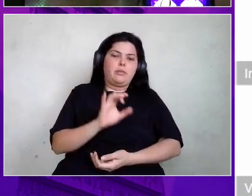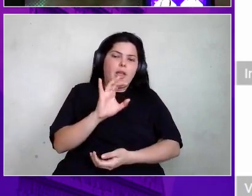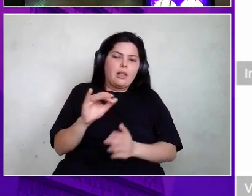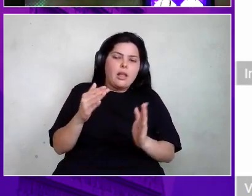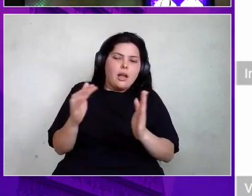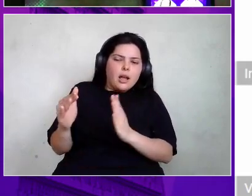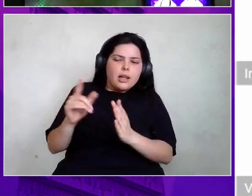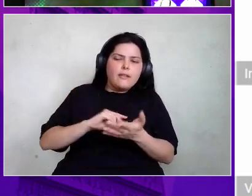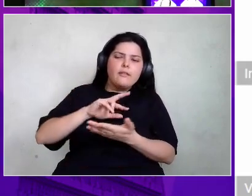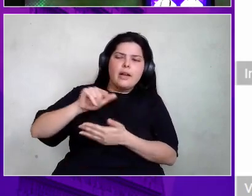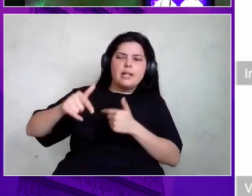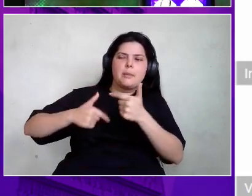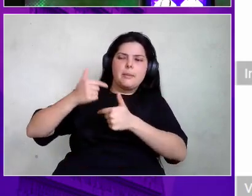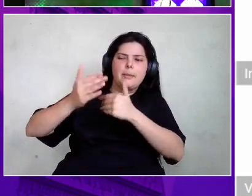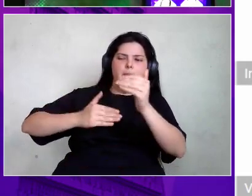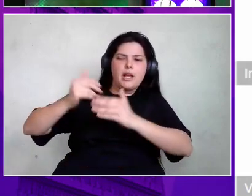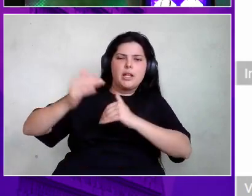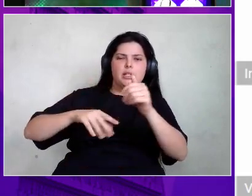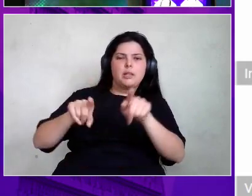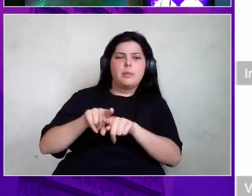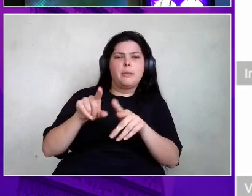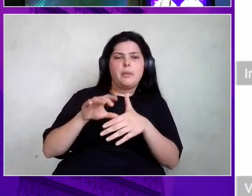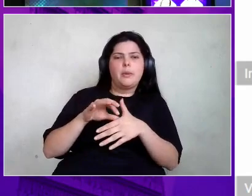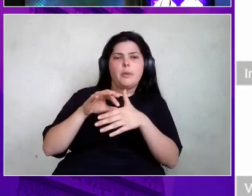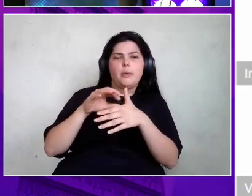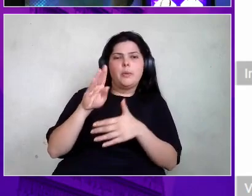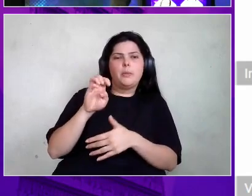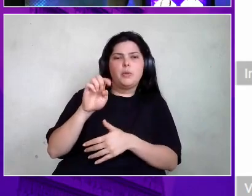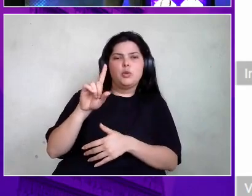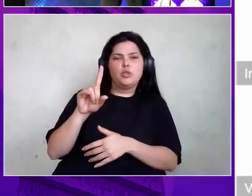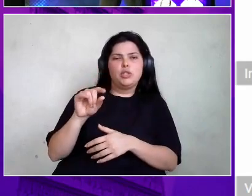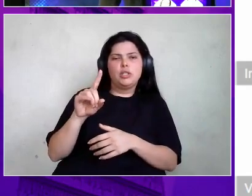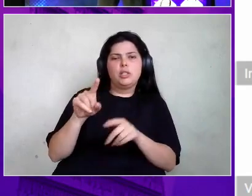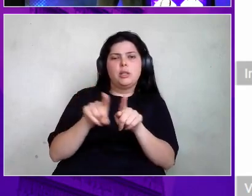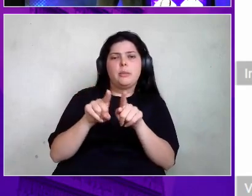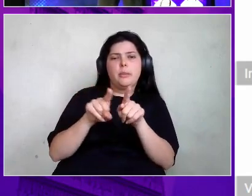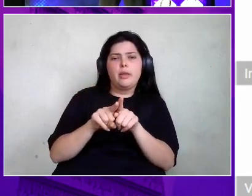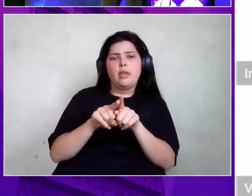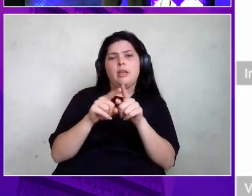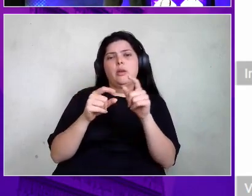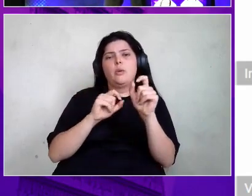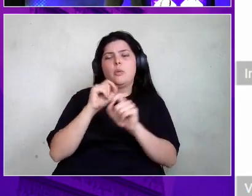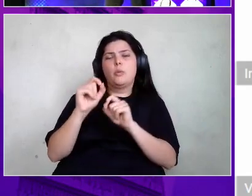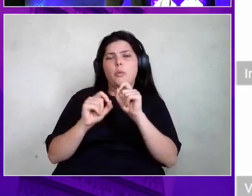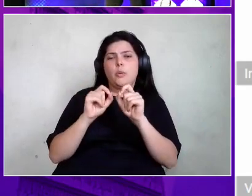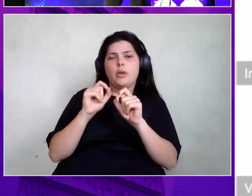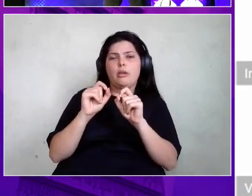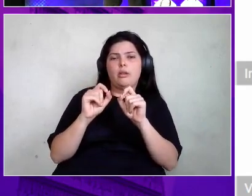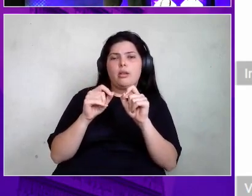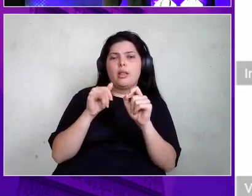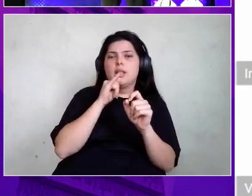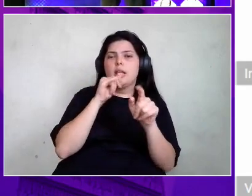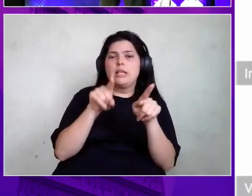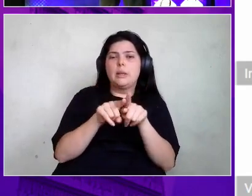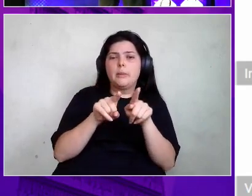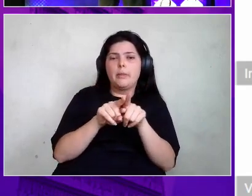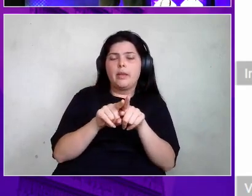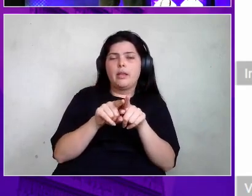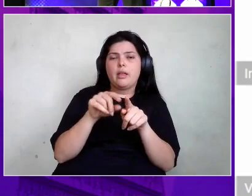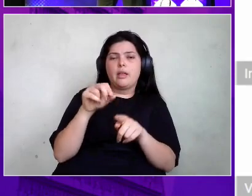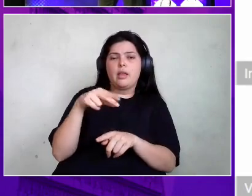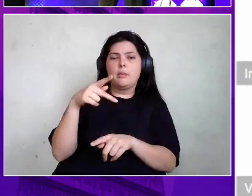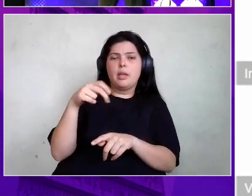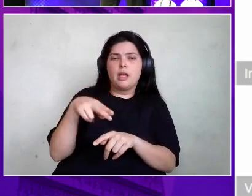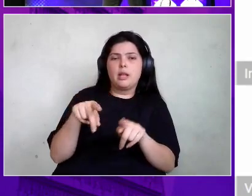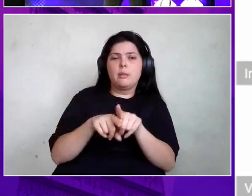ações. O meu build, por exemplo, pode ser lá um npm install com npm build, depois eu posso, no npm build, eu posso gerar um dist, que é